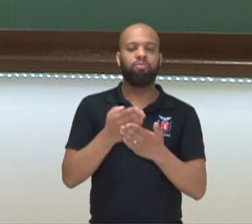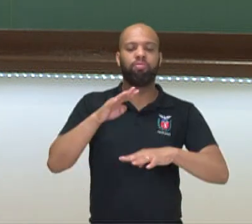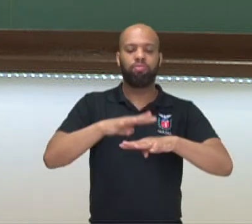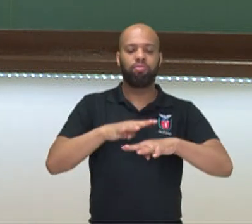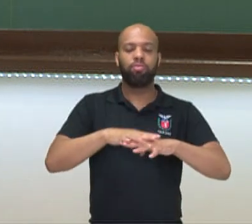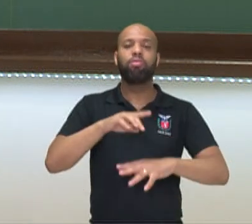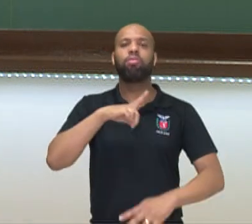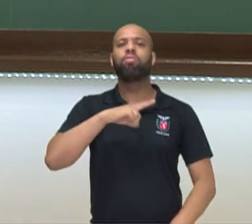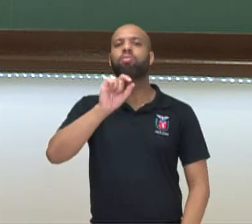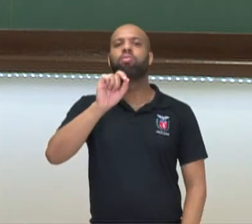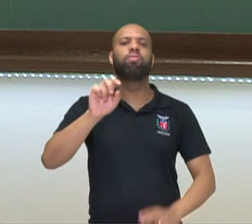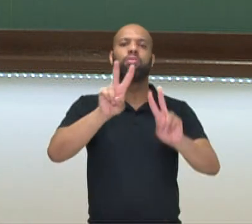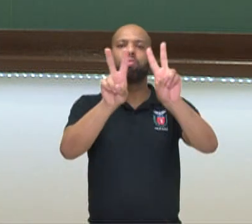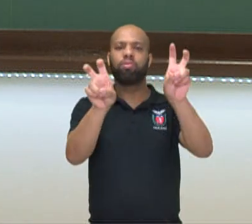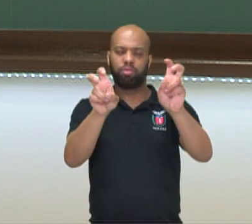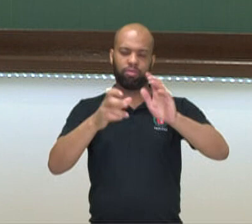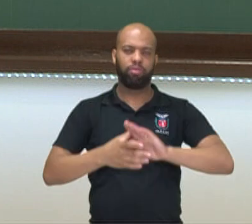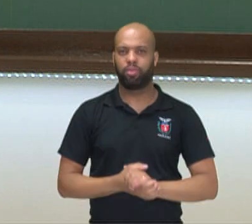matemática hoje.